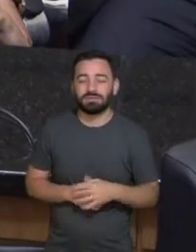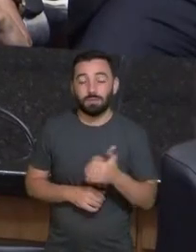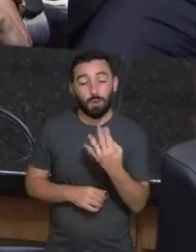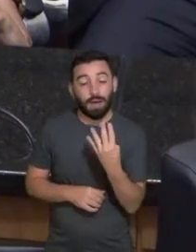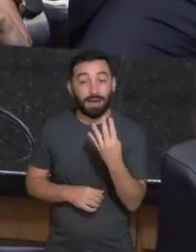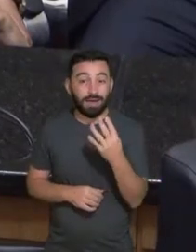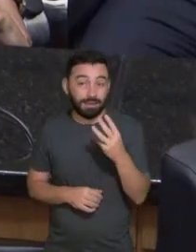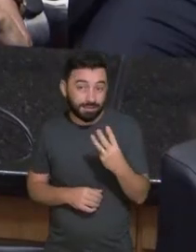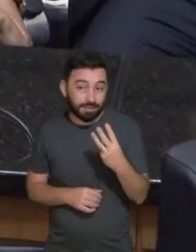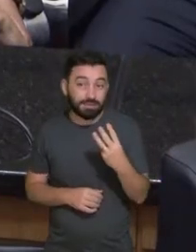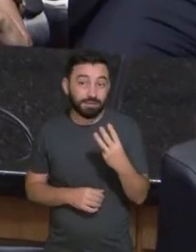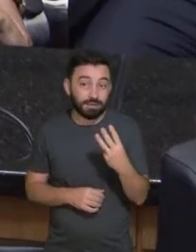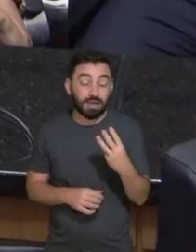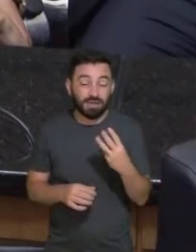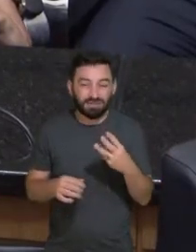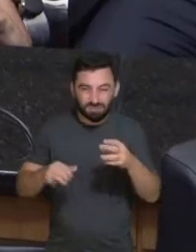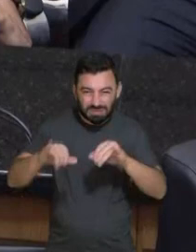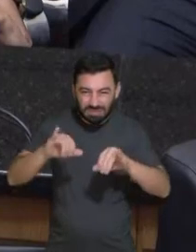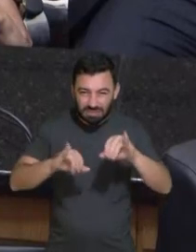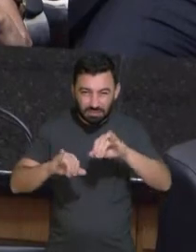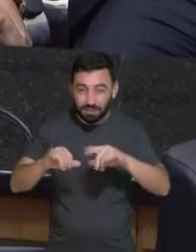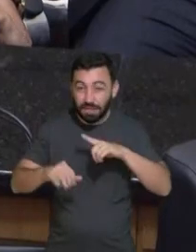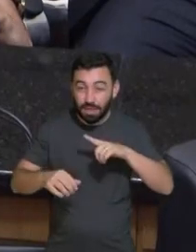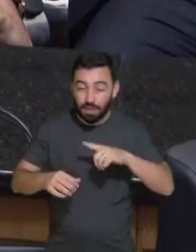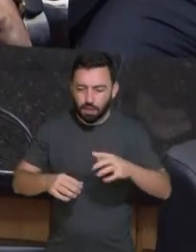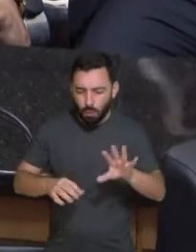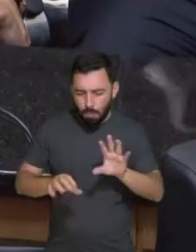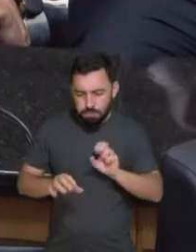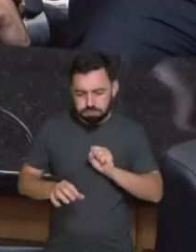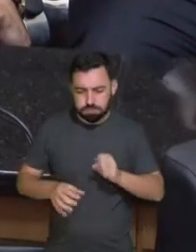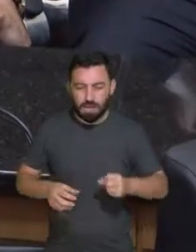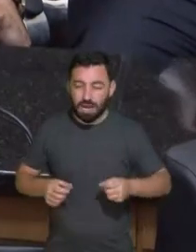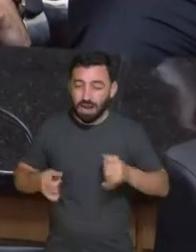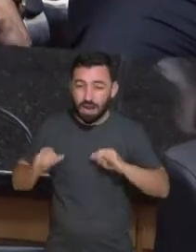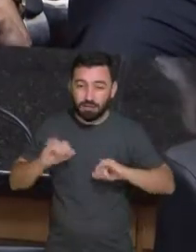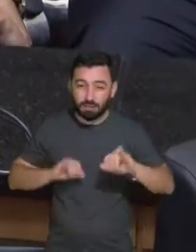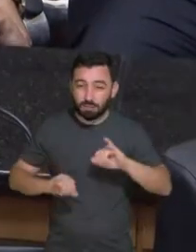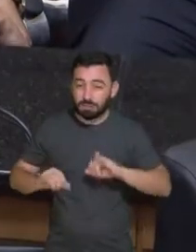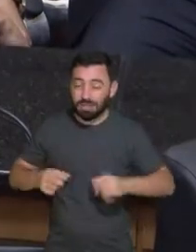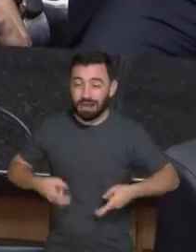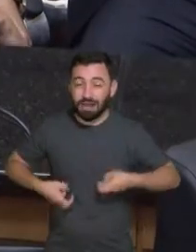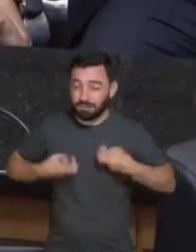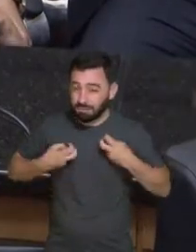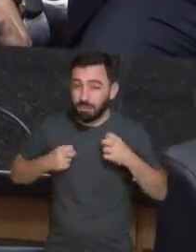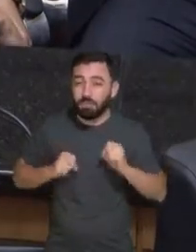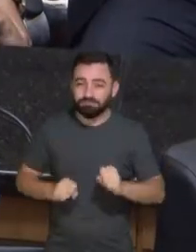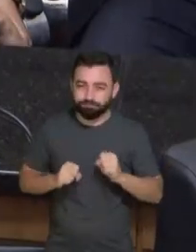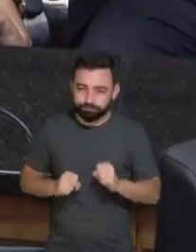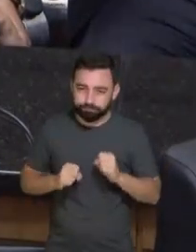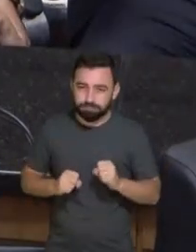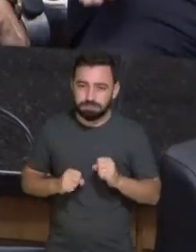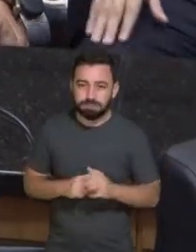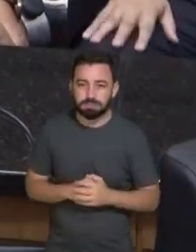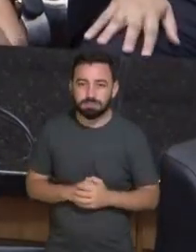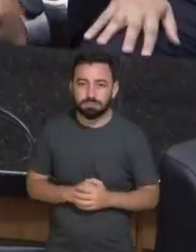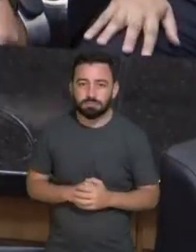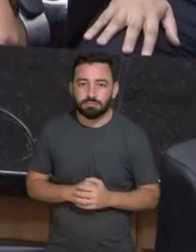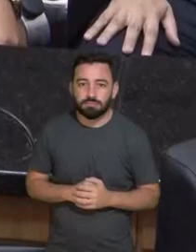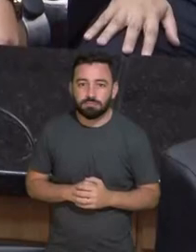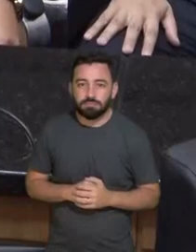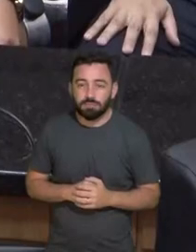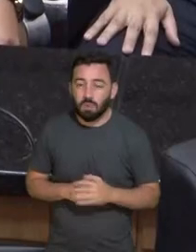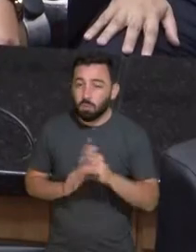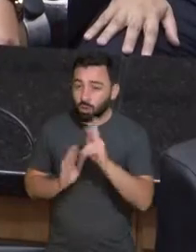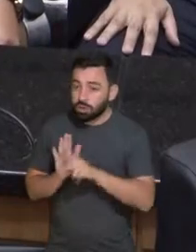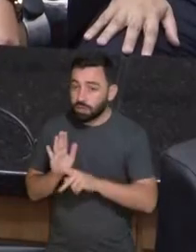substâncias comprovadamente cancerígenas. E, senhor presidente, veja que o nosso projeto, ele não fala